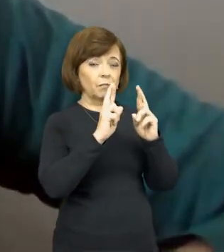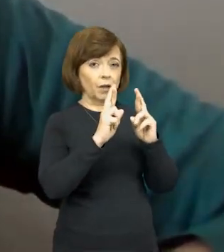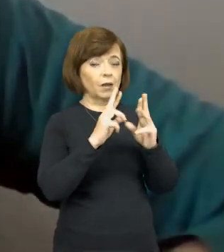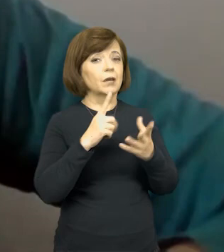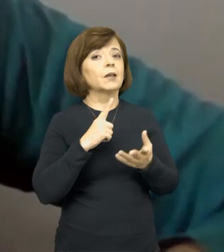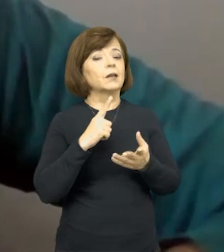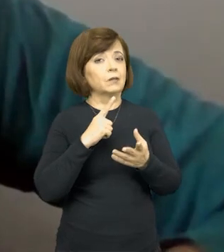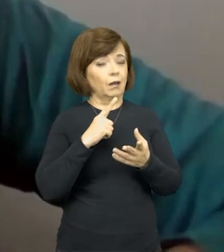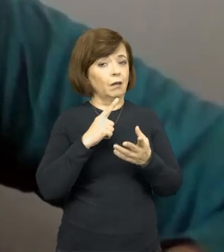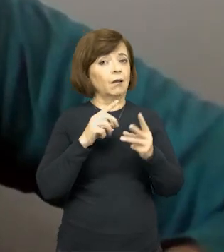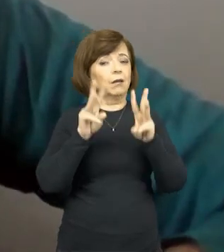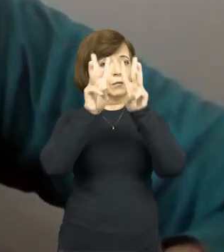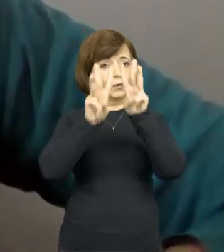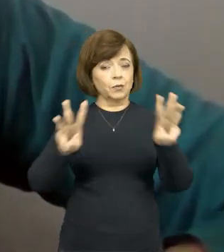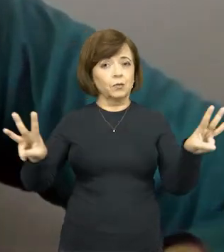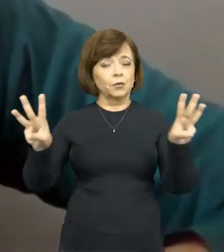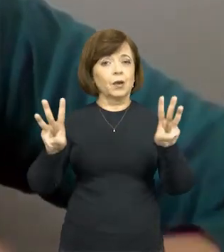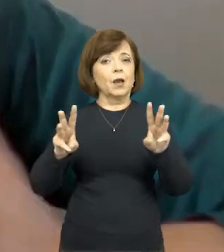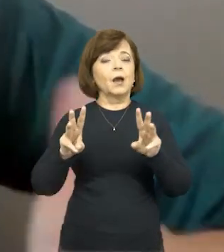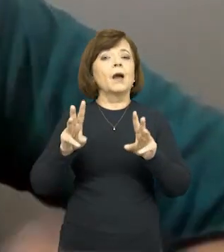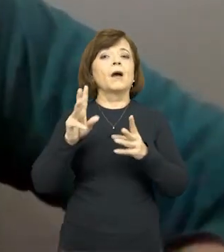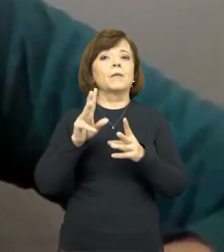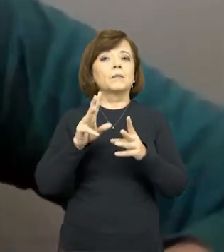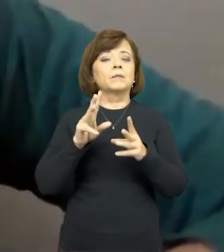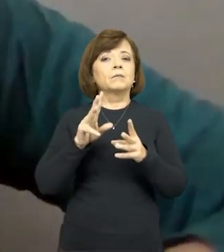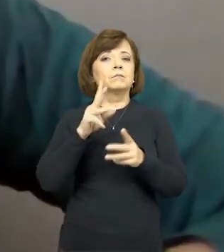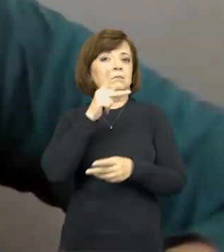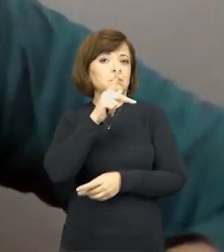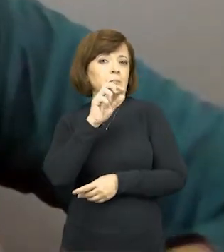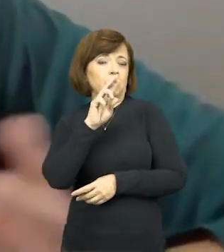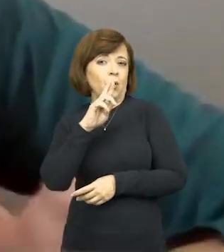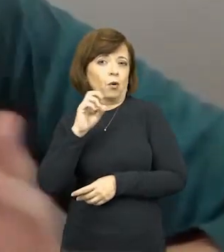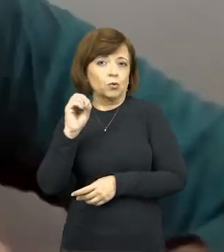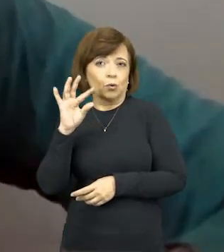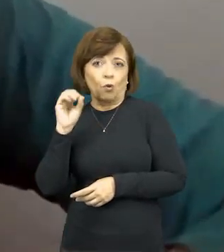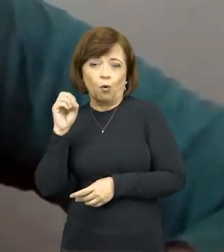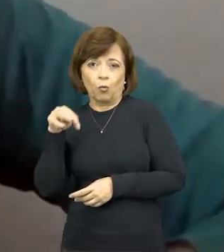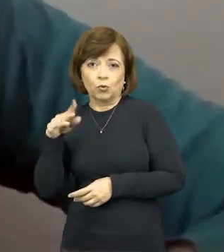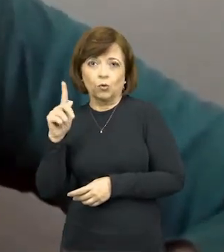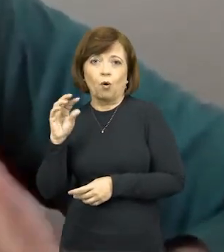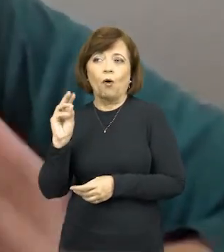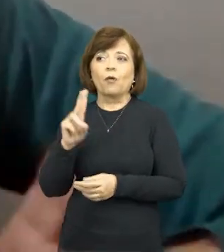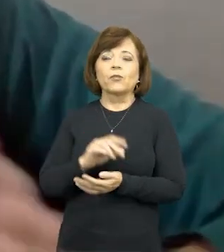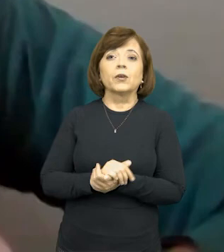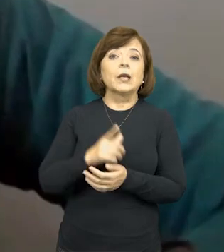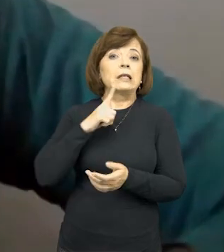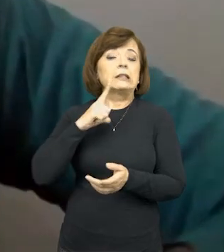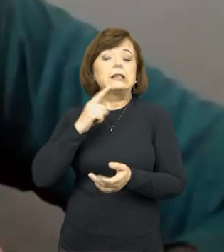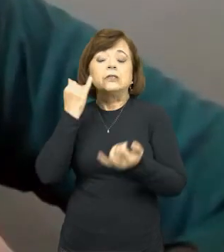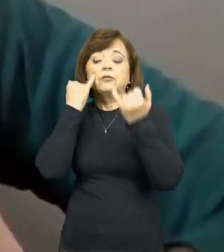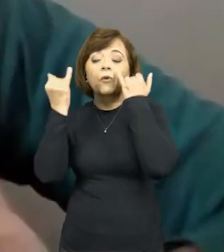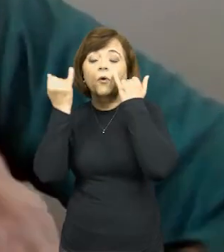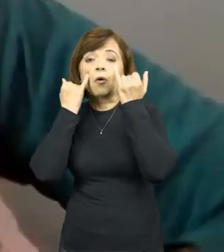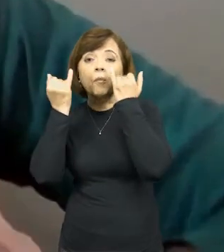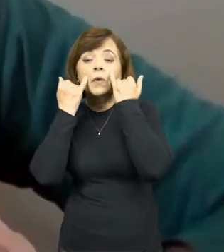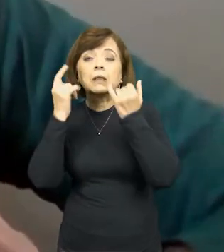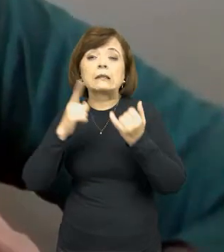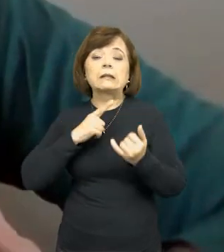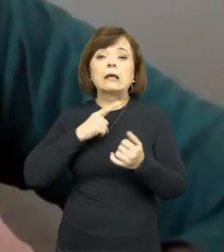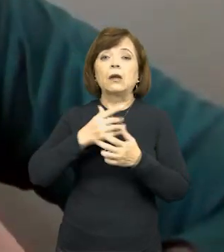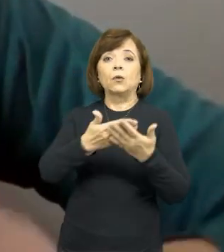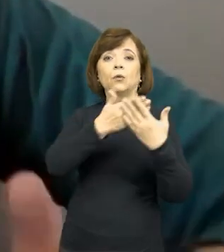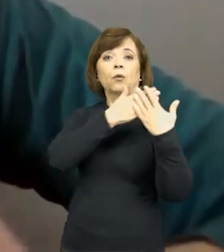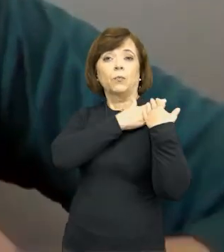na plataforma consumidor.gov, né? Ou que de repente tem ação do Ministério Público, ele vai lá e se informa se o problema já foi resolvido, de repente já tem